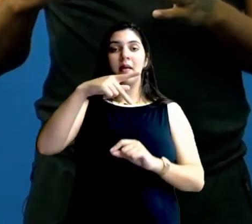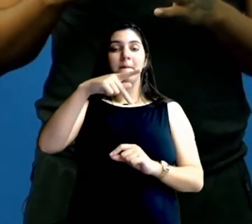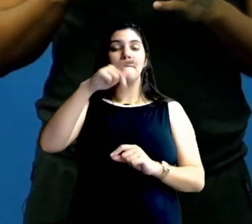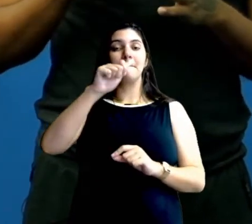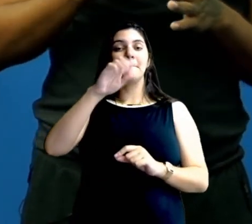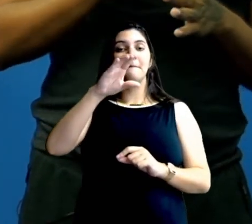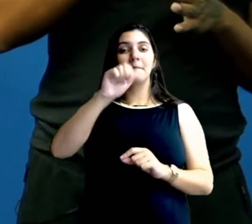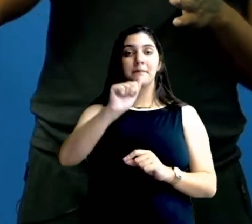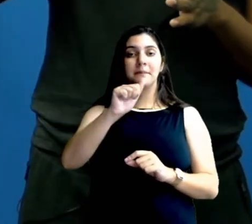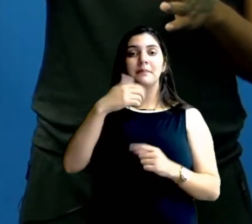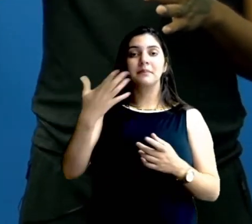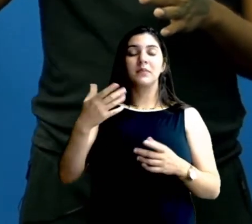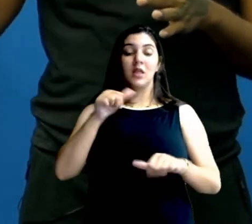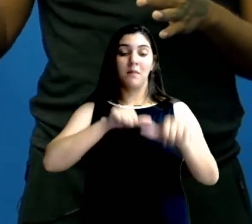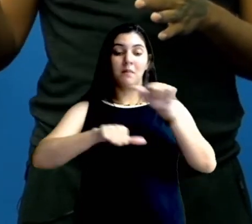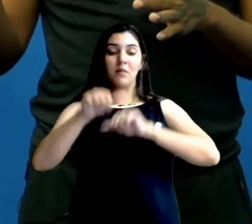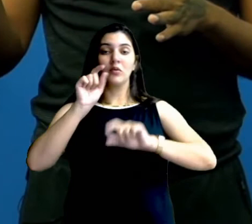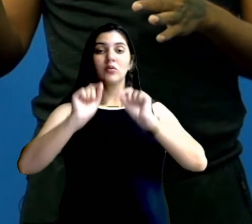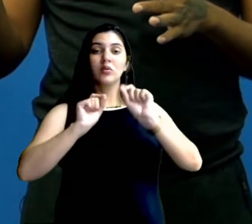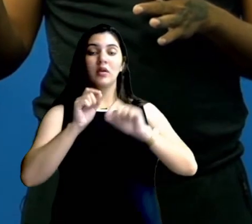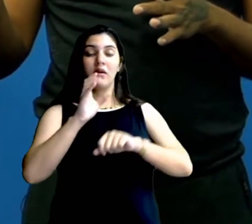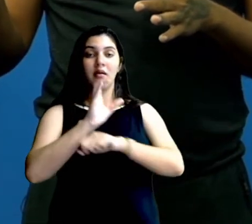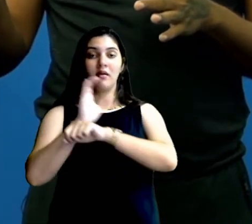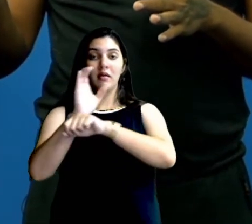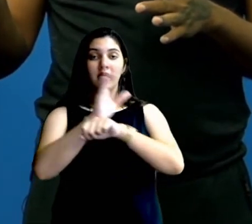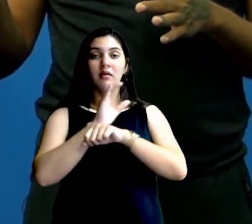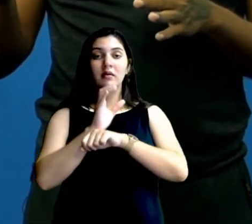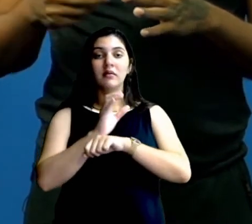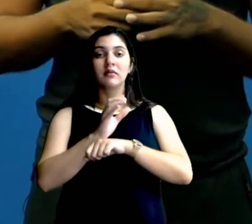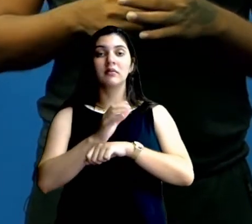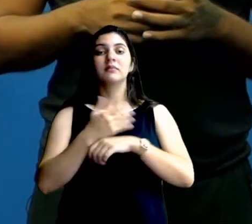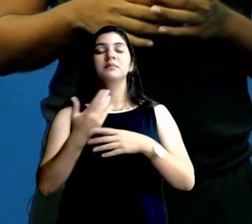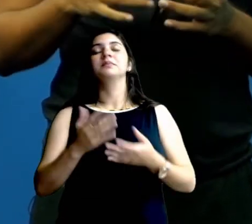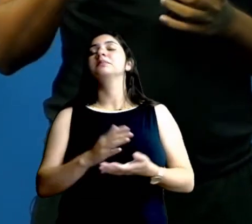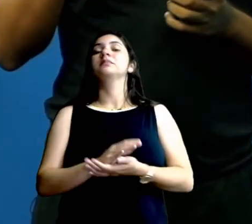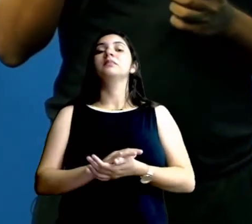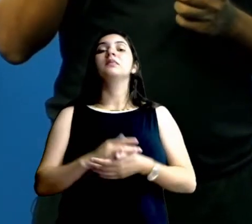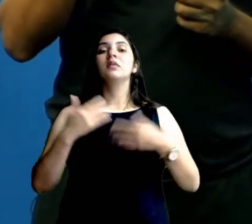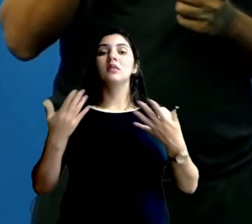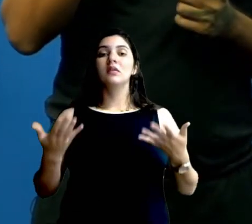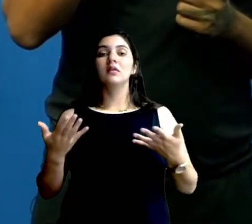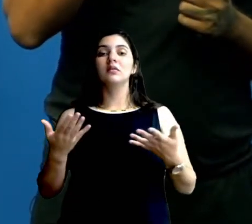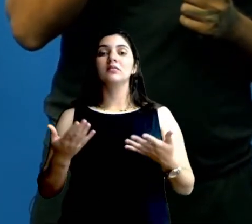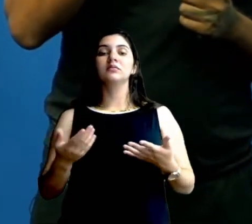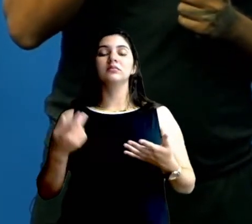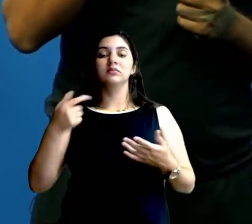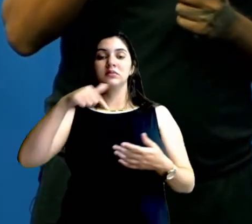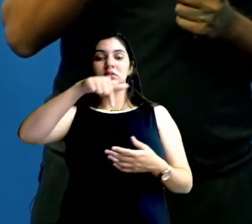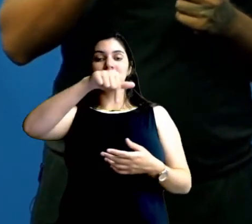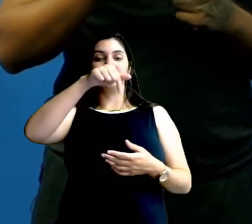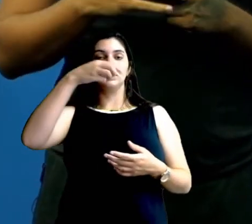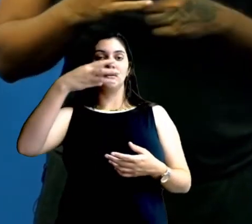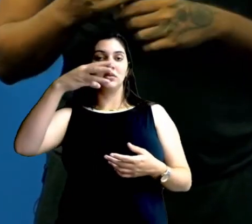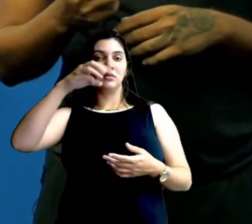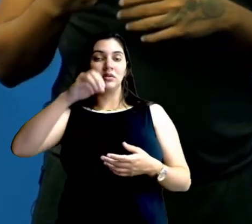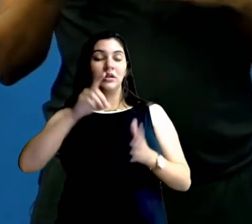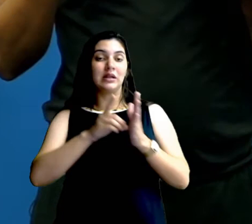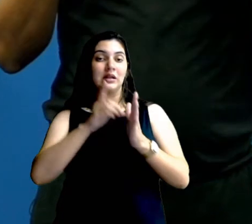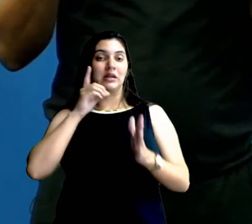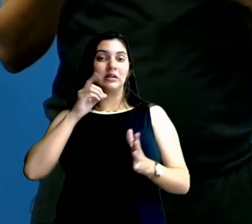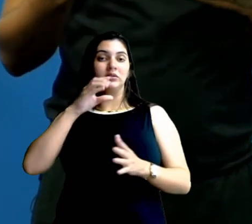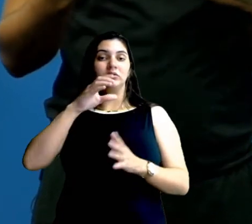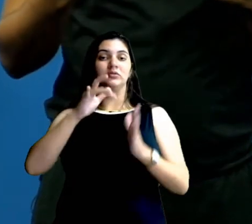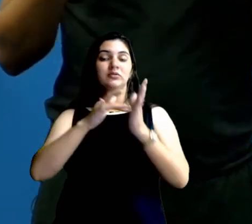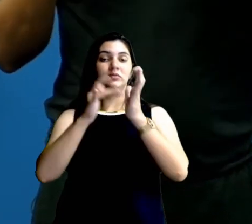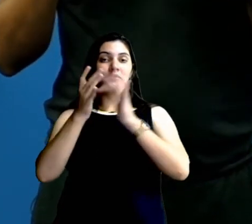tá ela já muda a capital e agora passa a ser a na pasta Então isso é 530 antes de Cristo